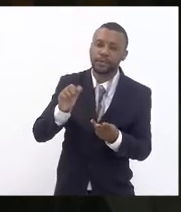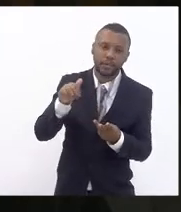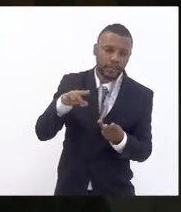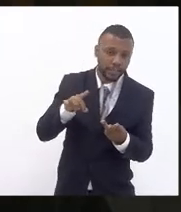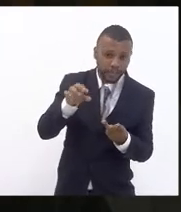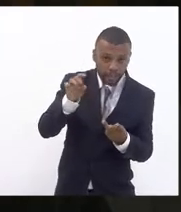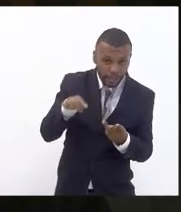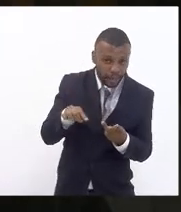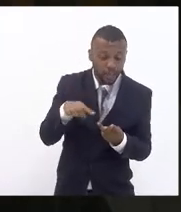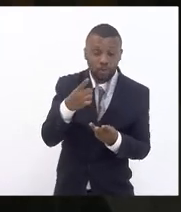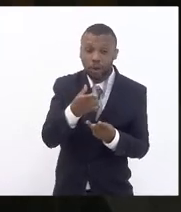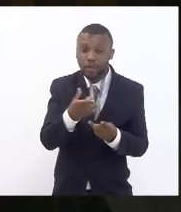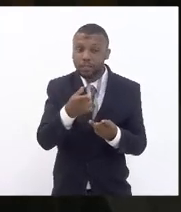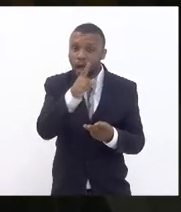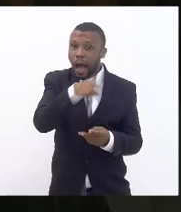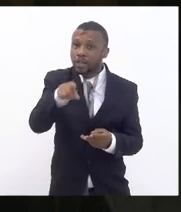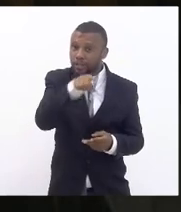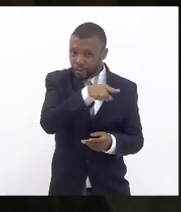de Janeiro em 1 ano.